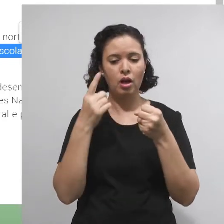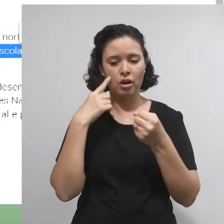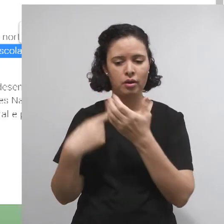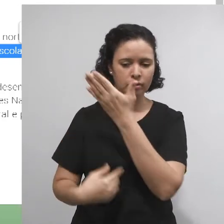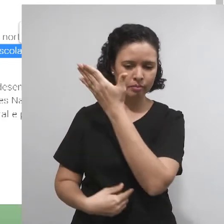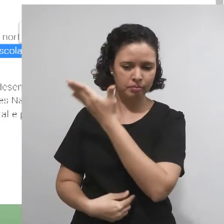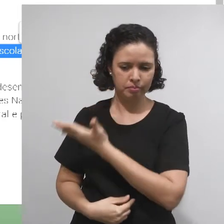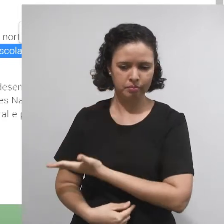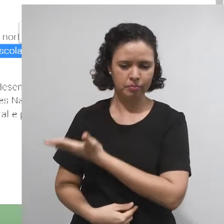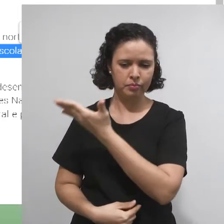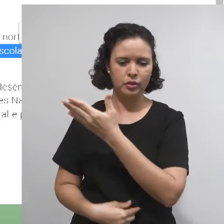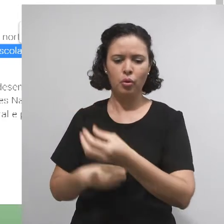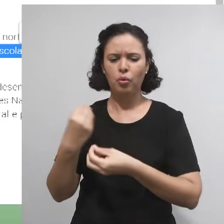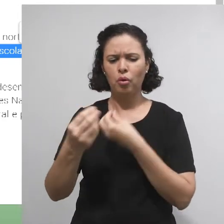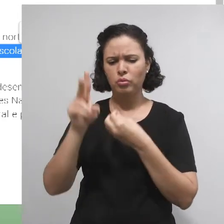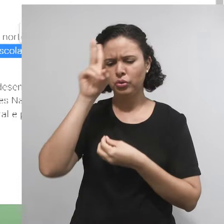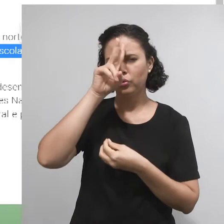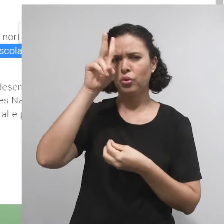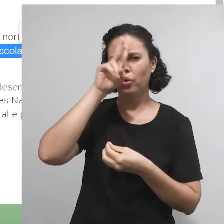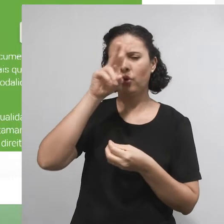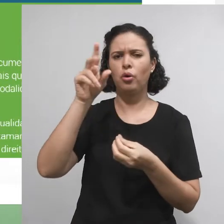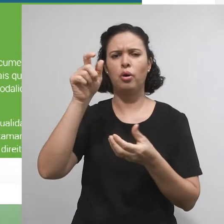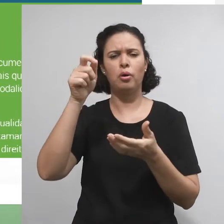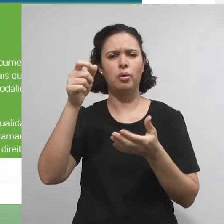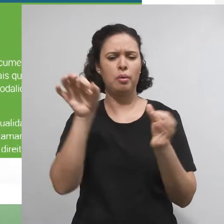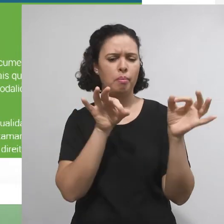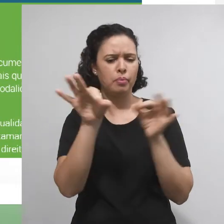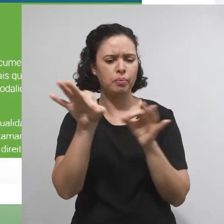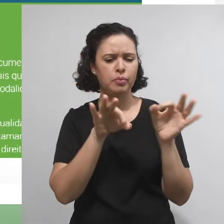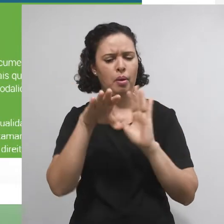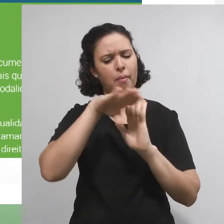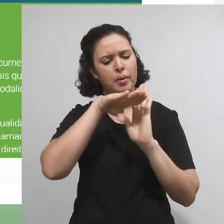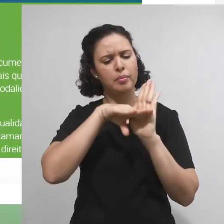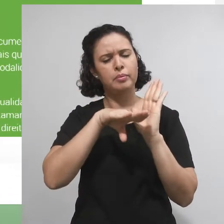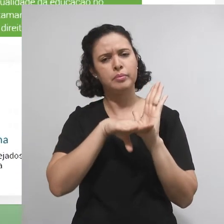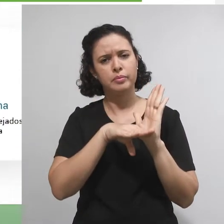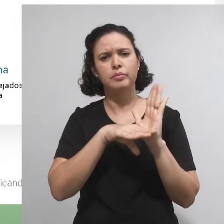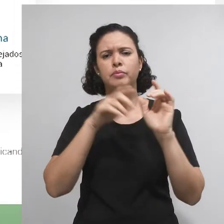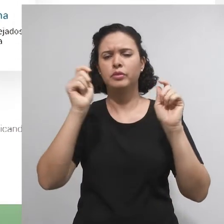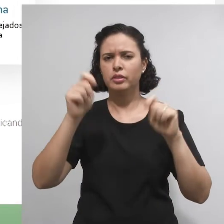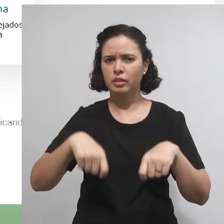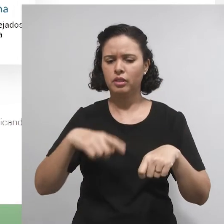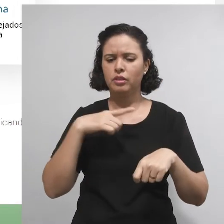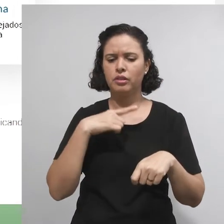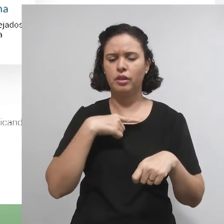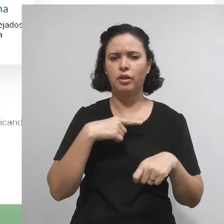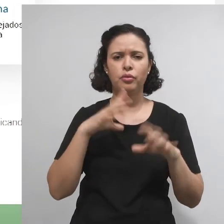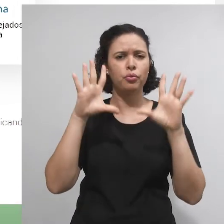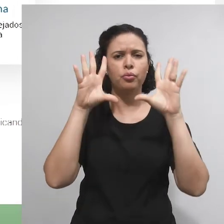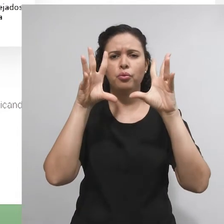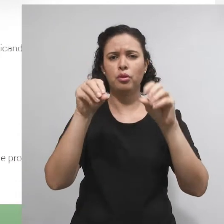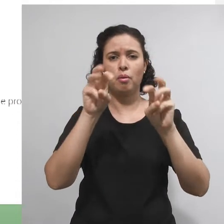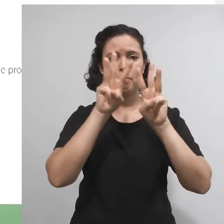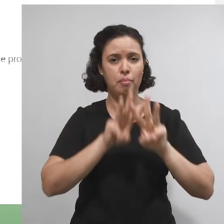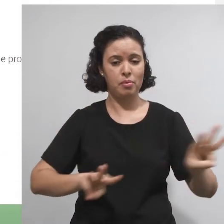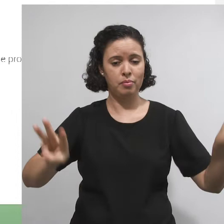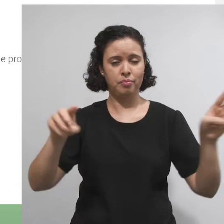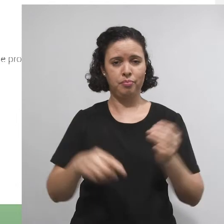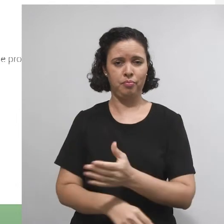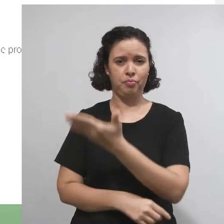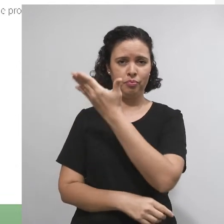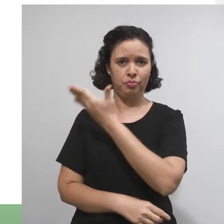base, o histórico de construção da base, como ocorre a implementação e a estrutura da base aqui para